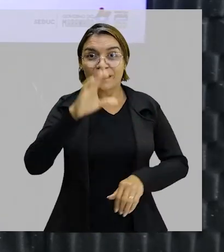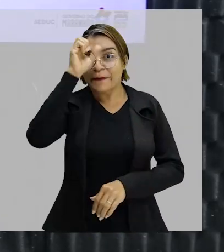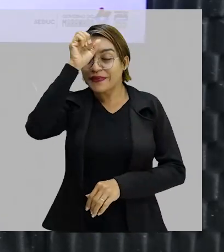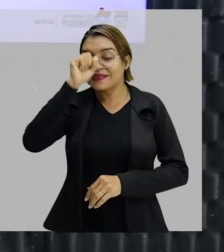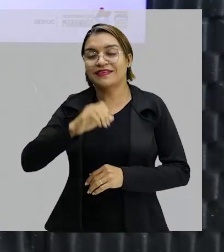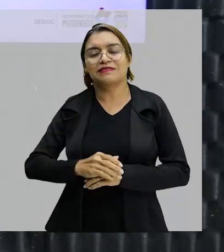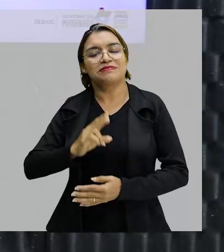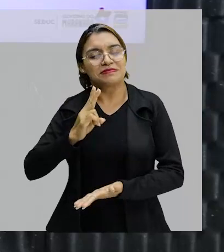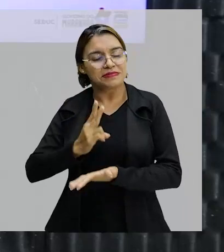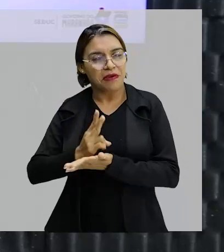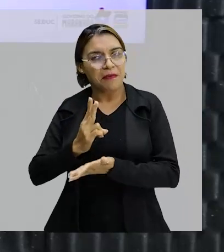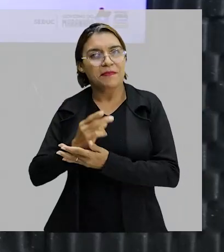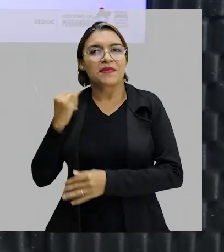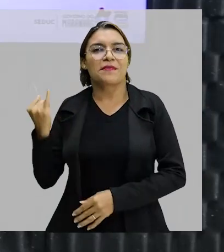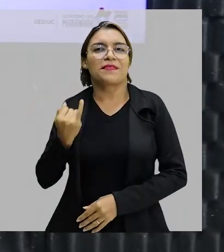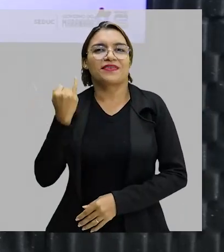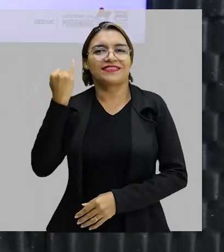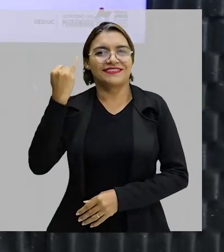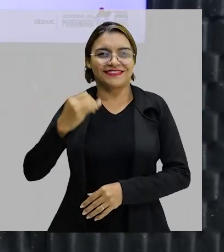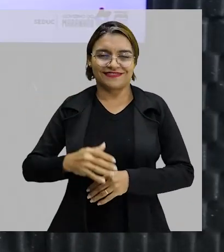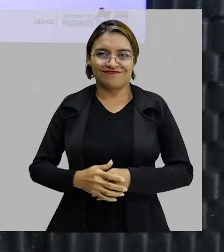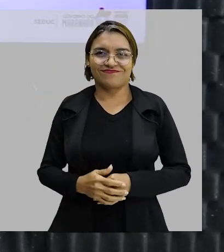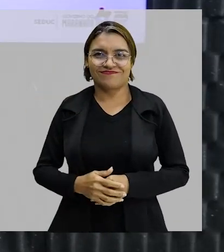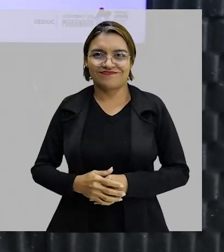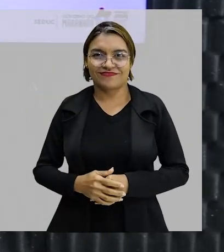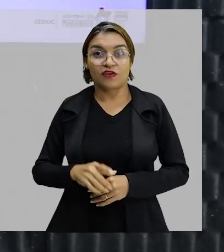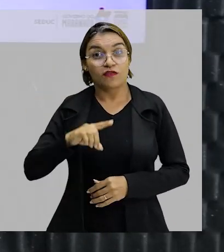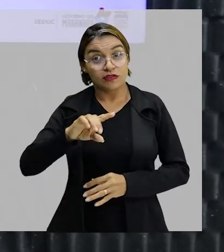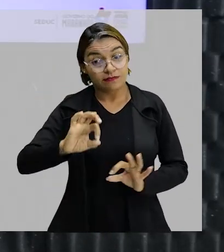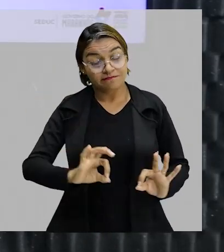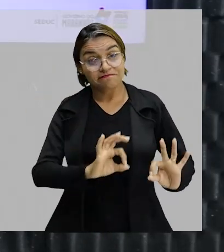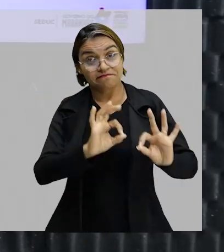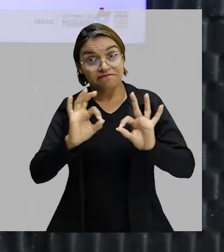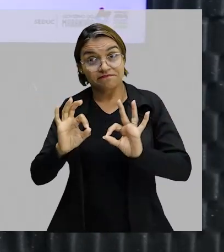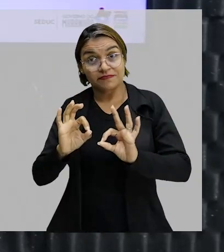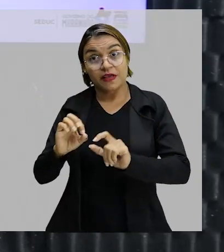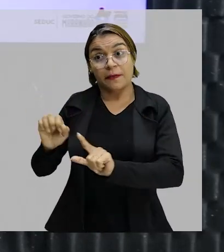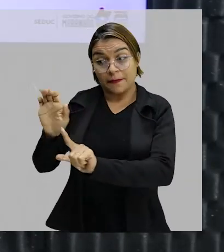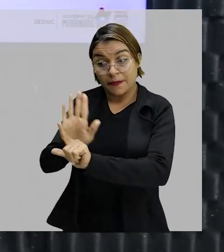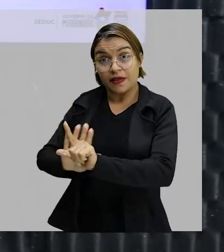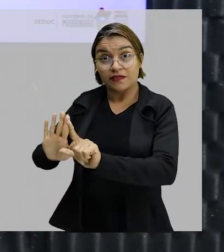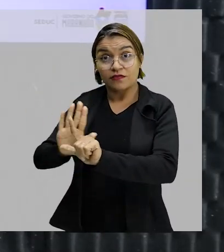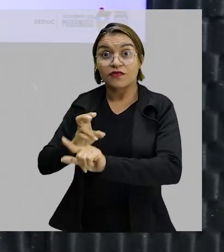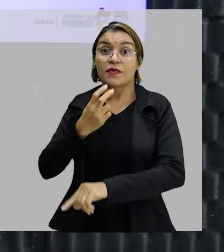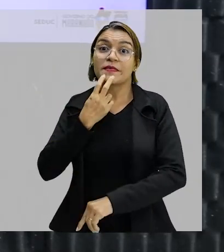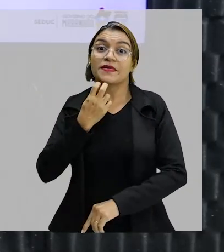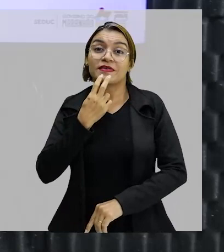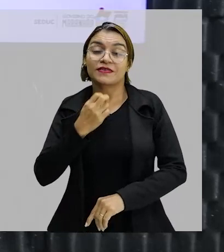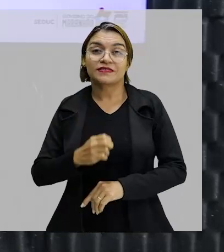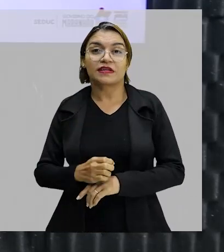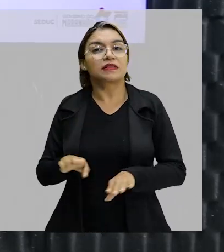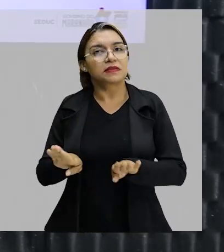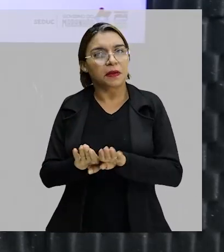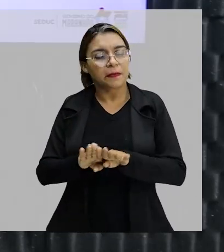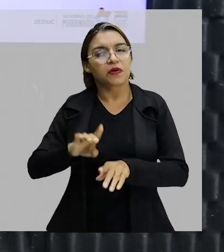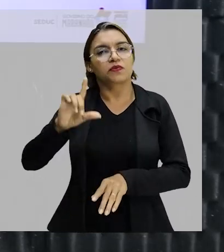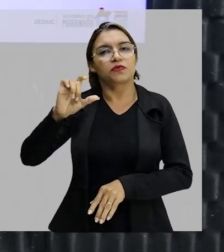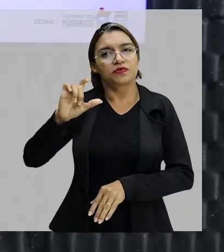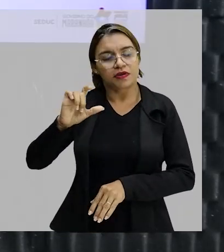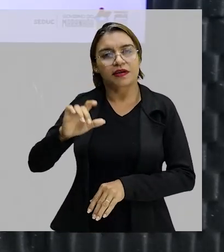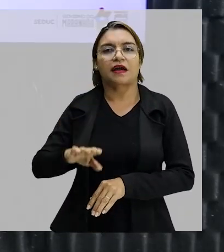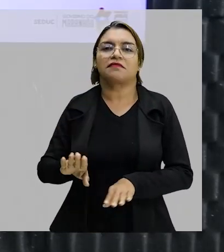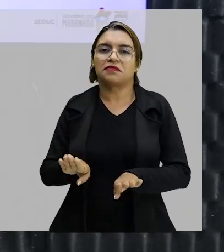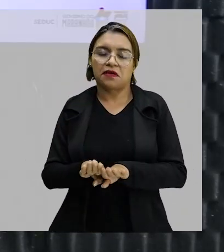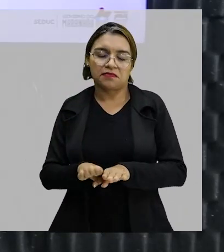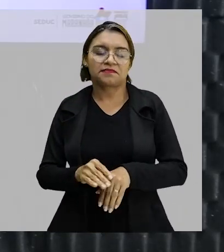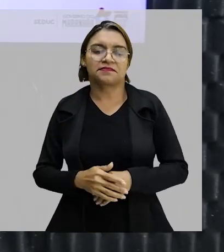de todo sempre, né, que a gente faz. Então, nos acompanhe lá na plataforma Gonçalves Dias, nos siga no Instagram,